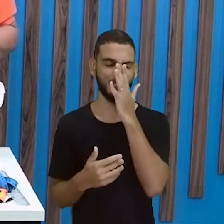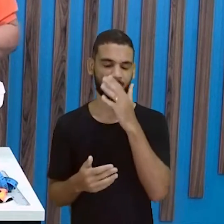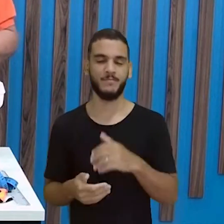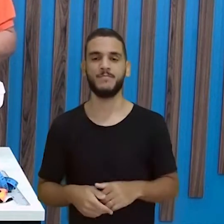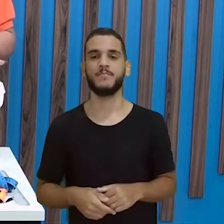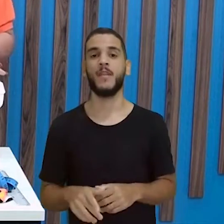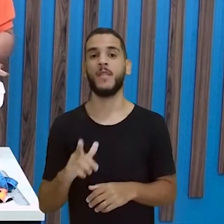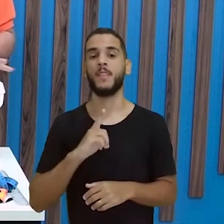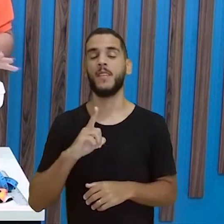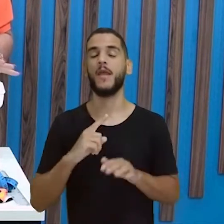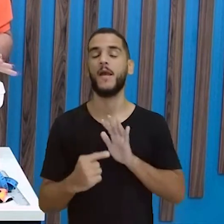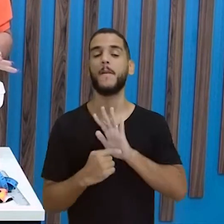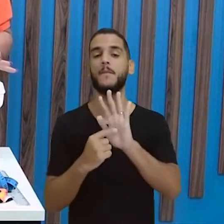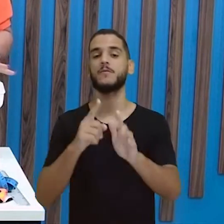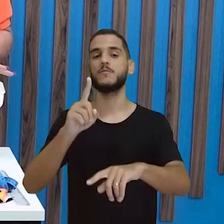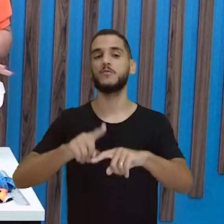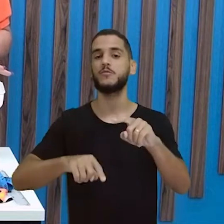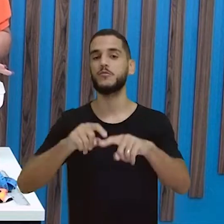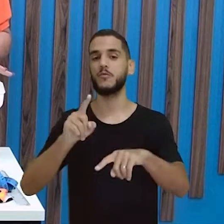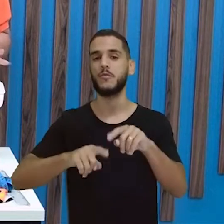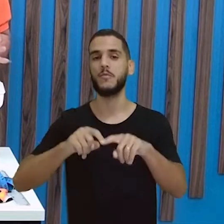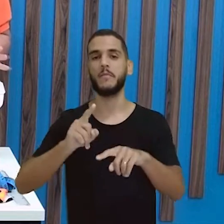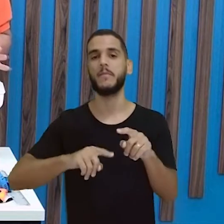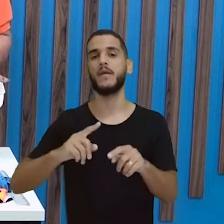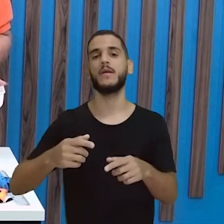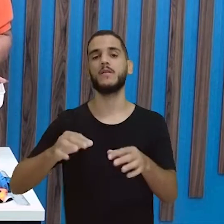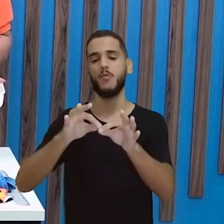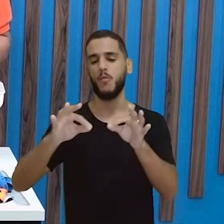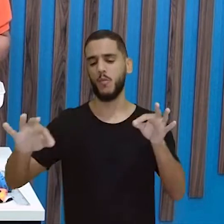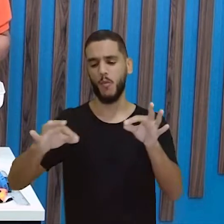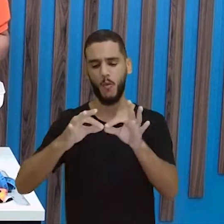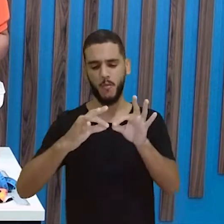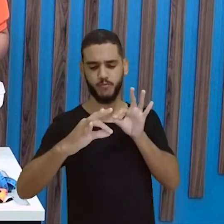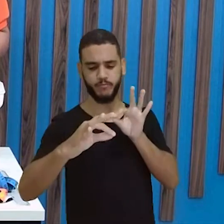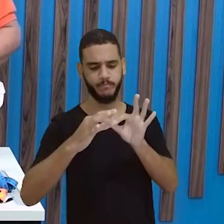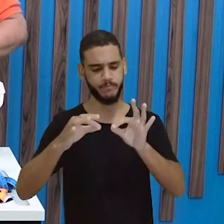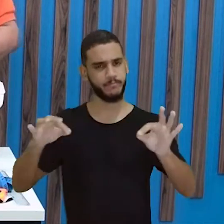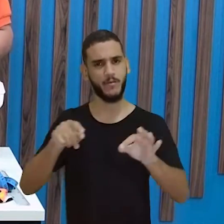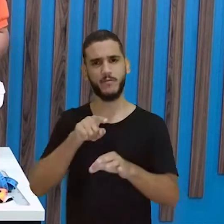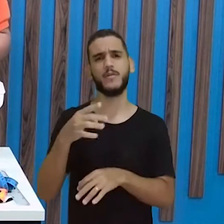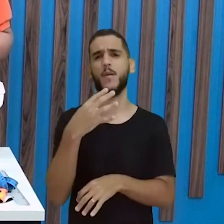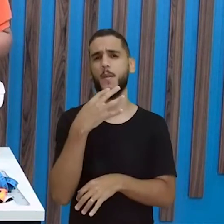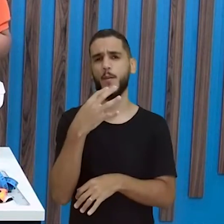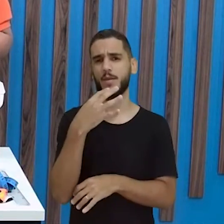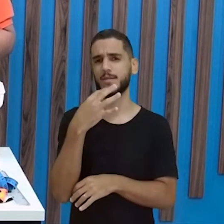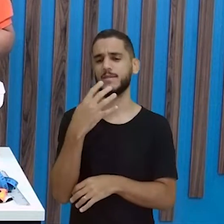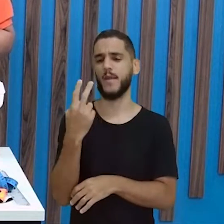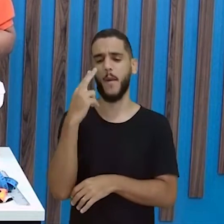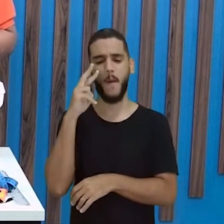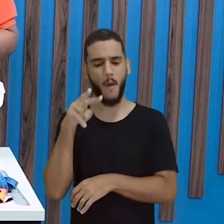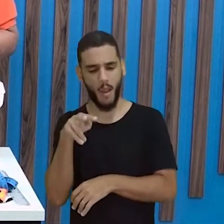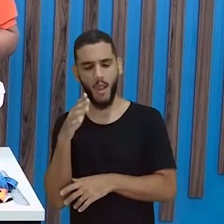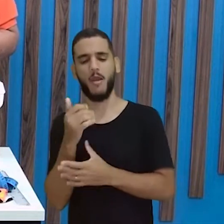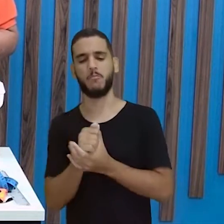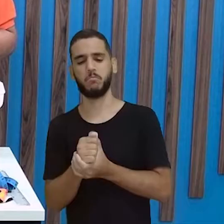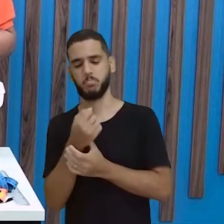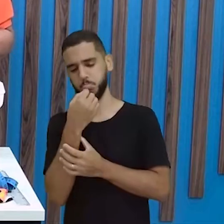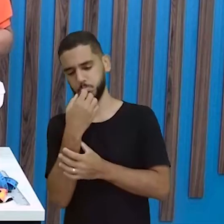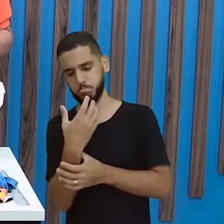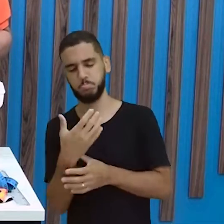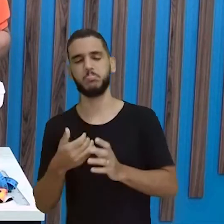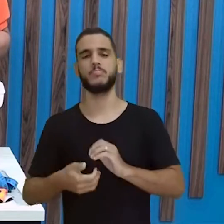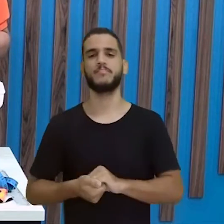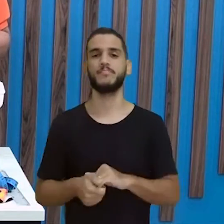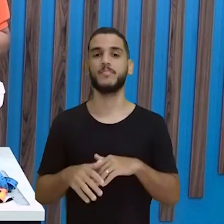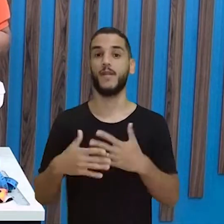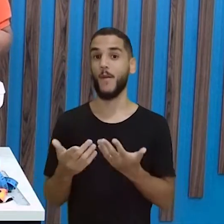trouxe alguns instrumentos de medição para vocês conhecerem, tá? Assim, mais de perto, né? Então, o que eu